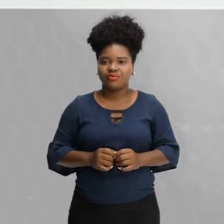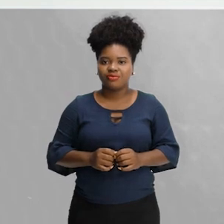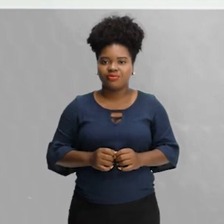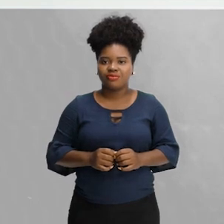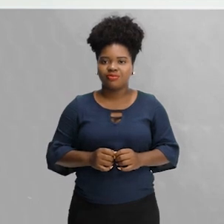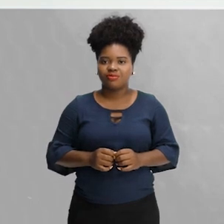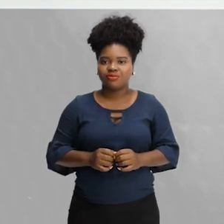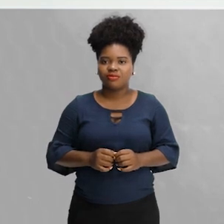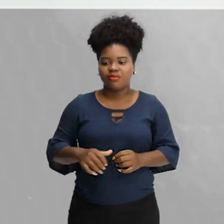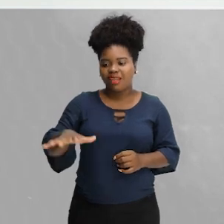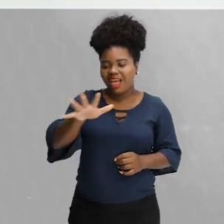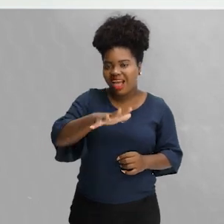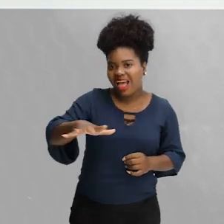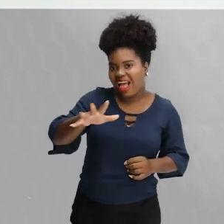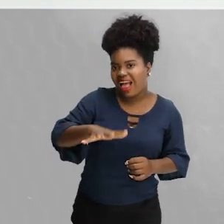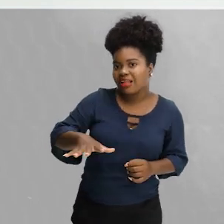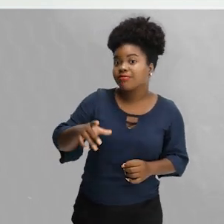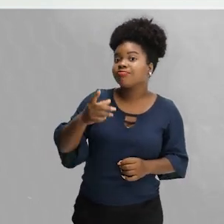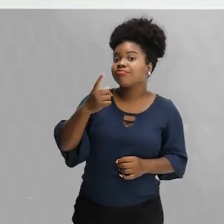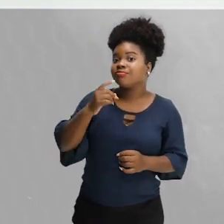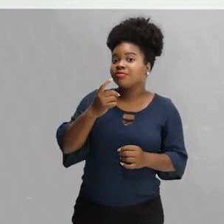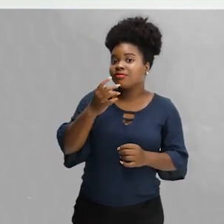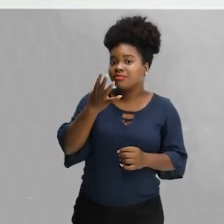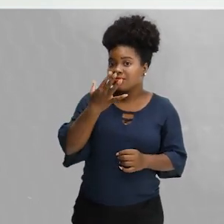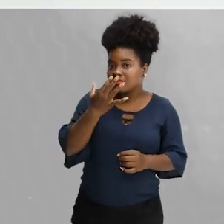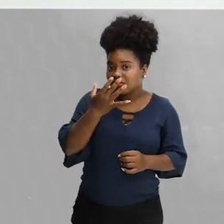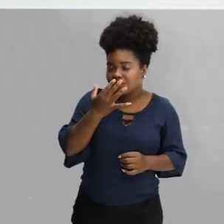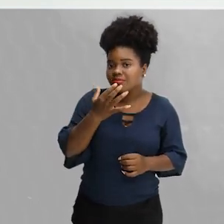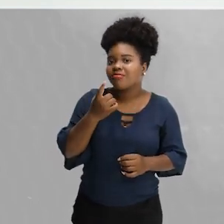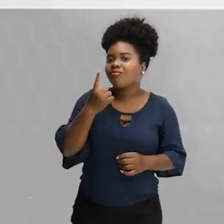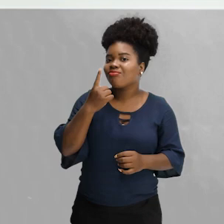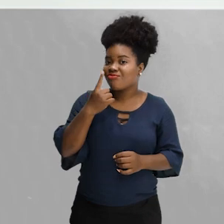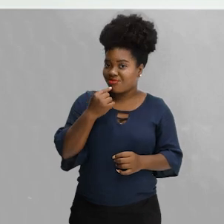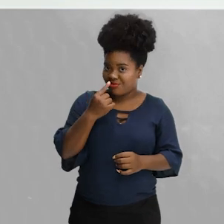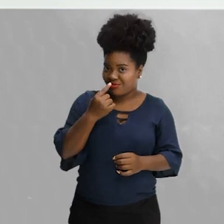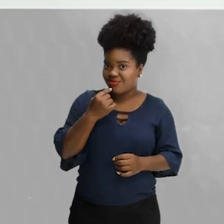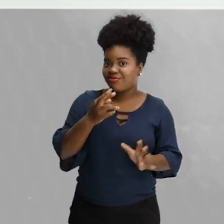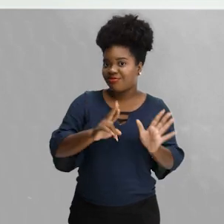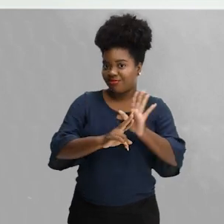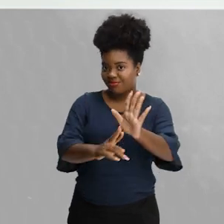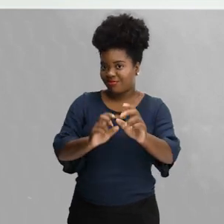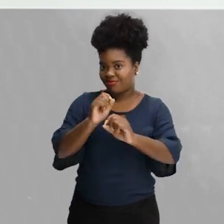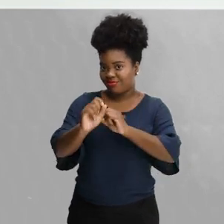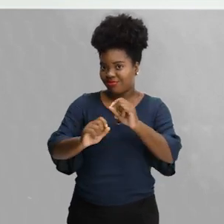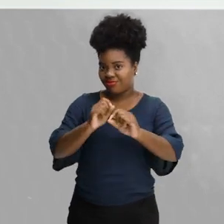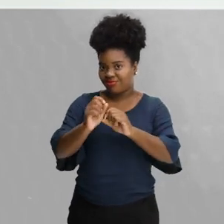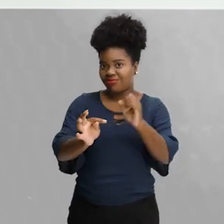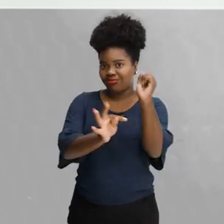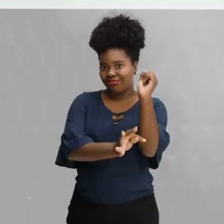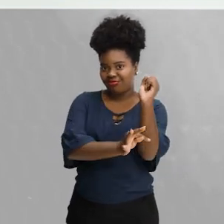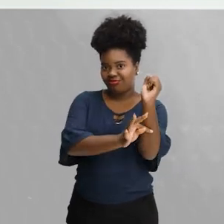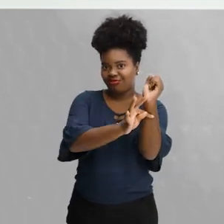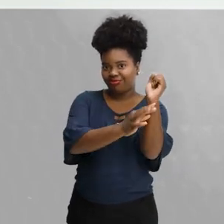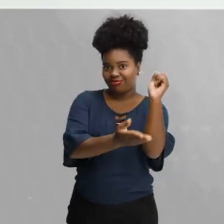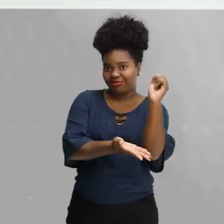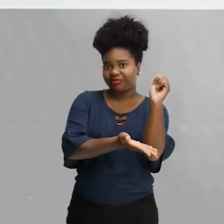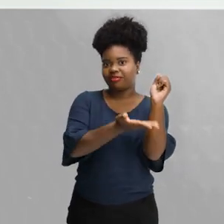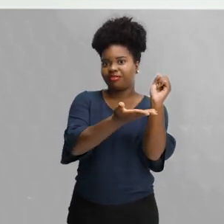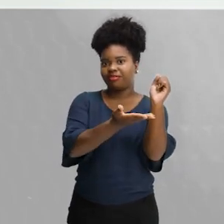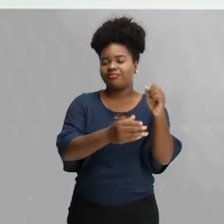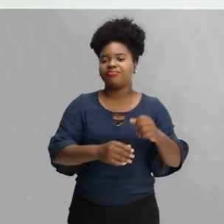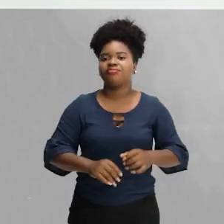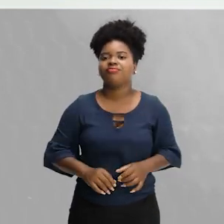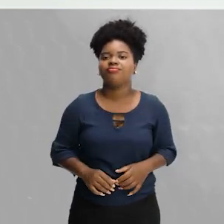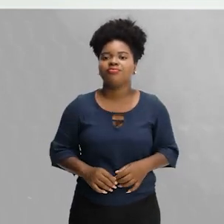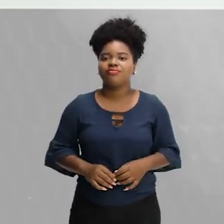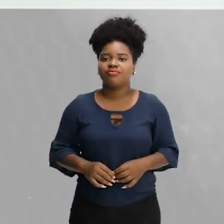a zona intertropical de vermelho. Até porque o vermelho já representa para a gente na temperatura a alta temperatura.